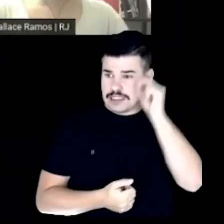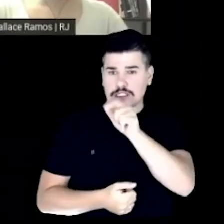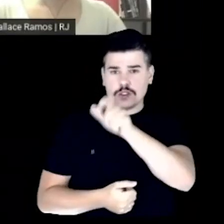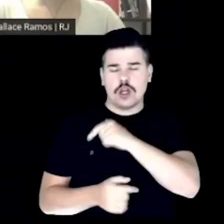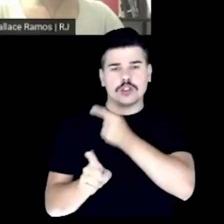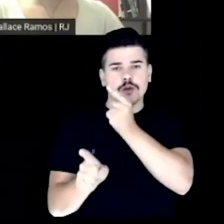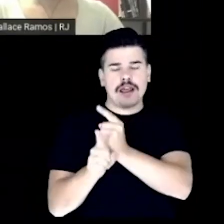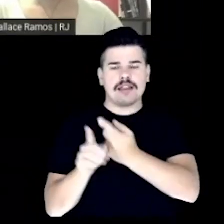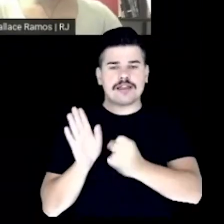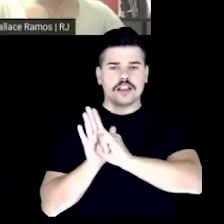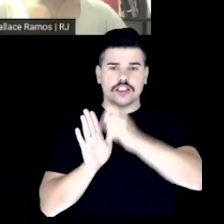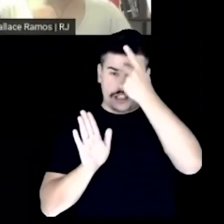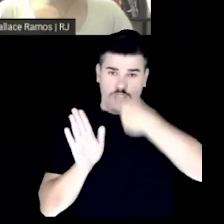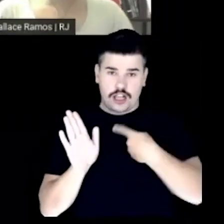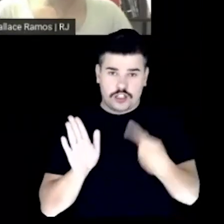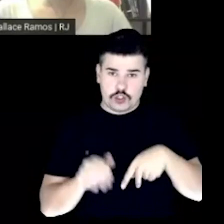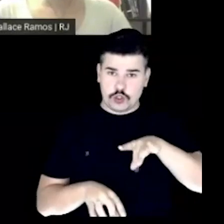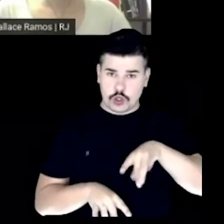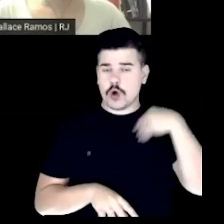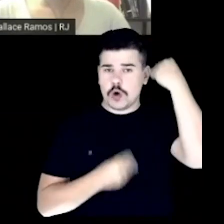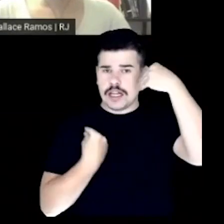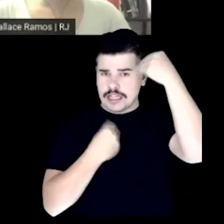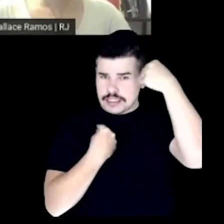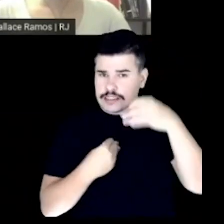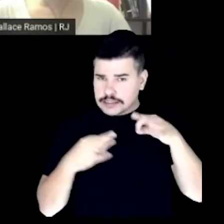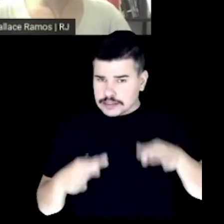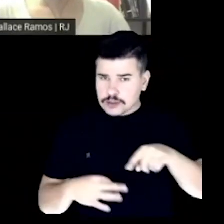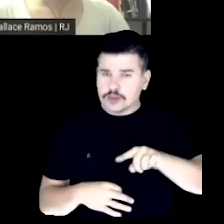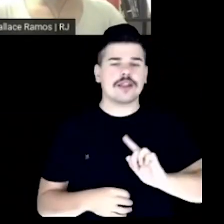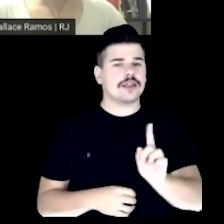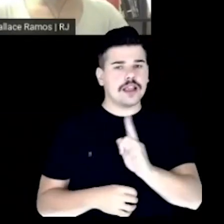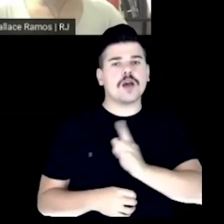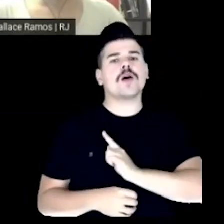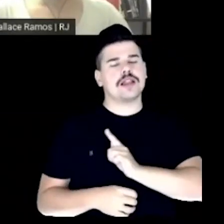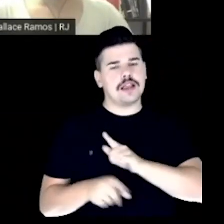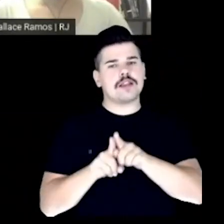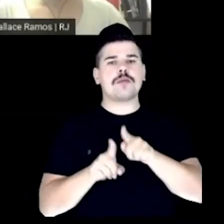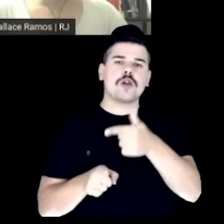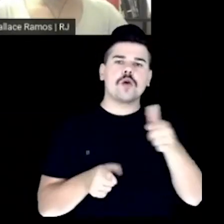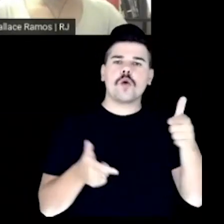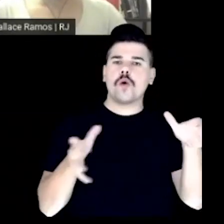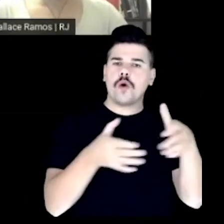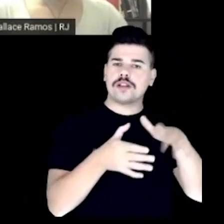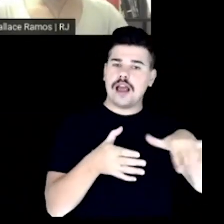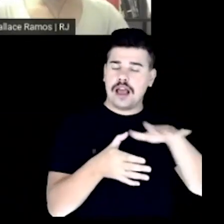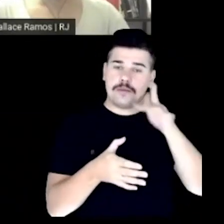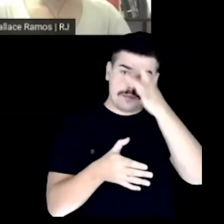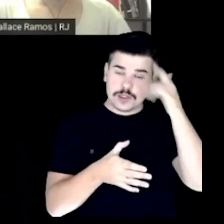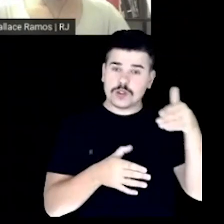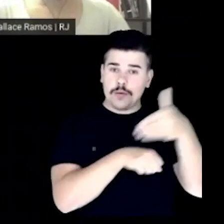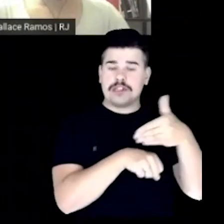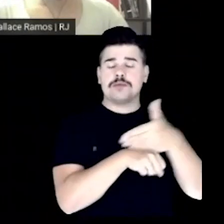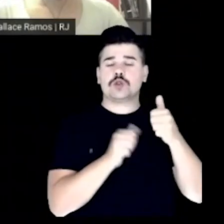de... E não é só a descoberta de identidade e orientação sexual, nada disso. Tem também... Tem um dos personagens